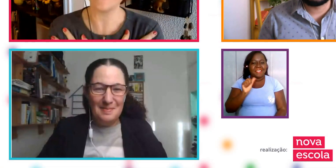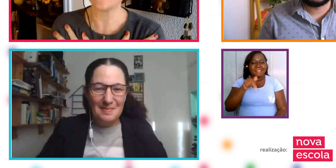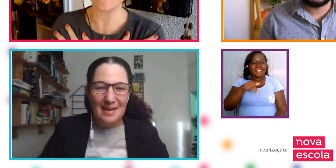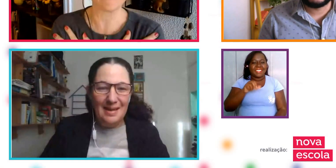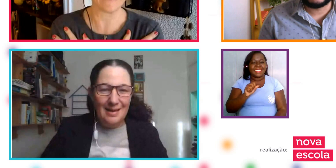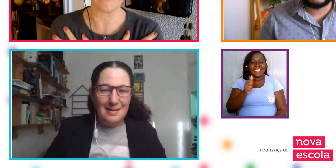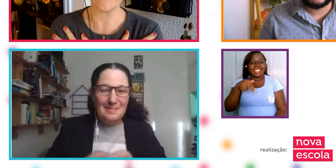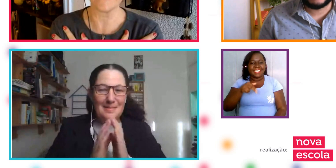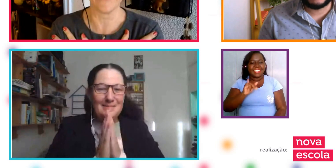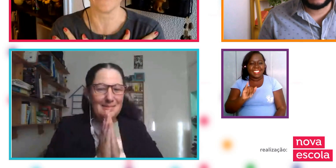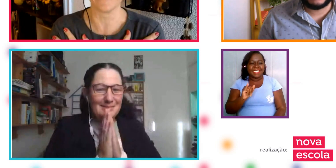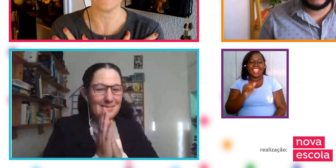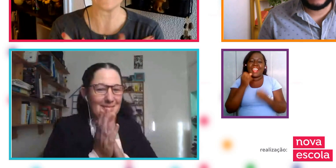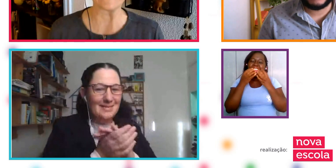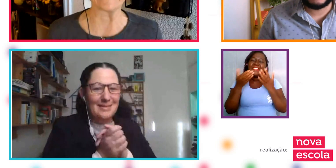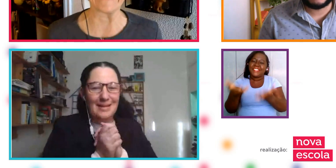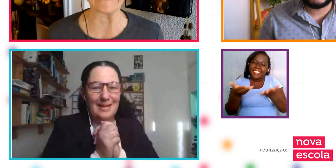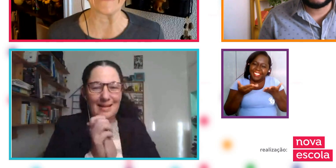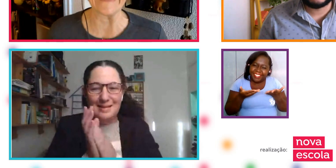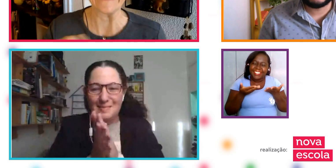está muito feliz de ter você aqui de novo.